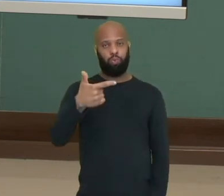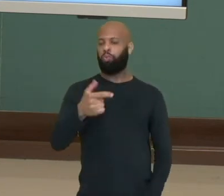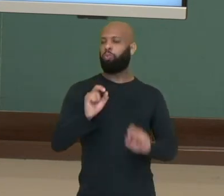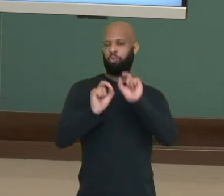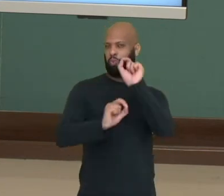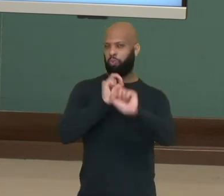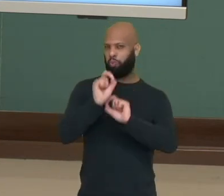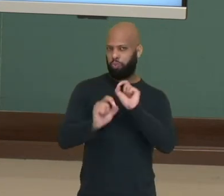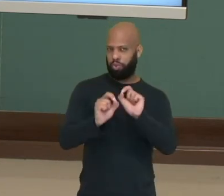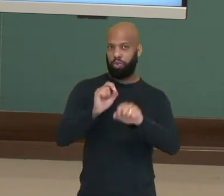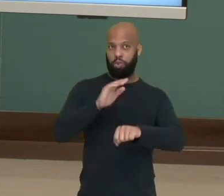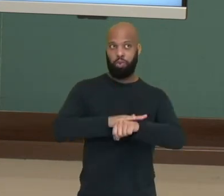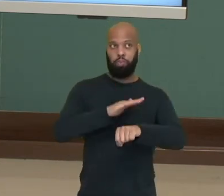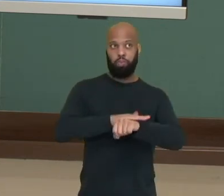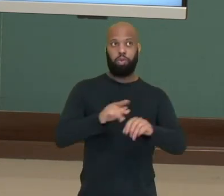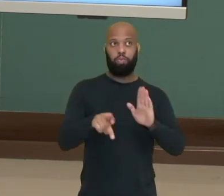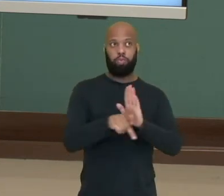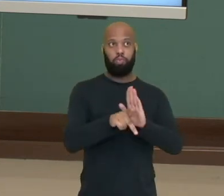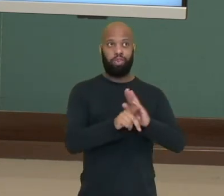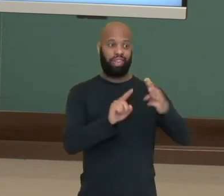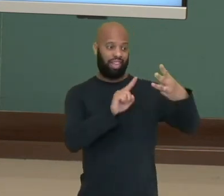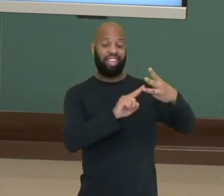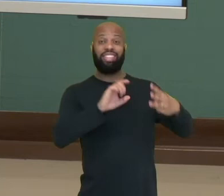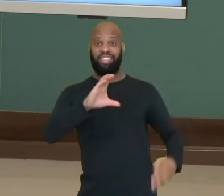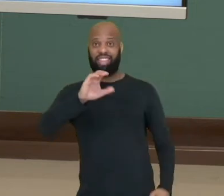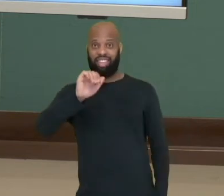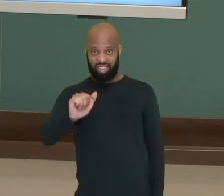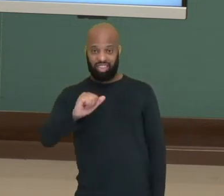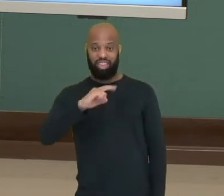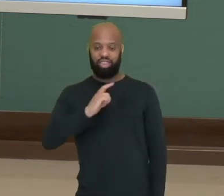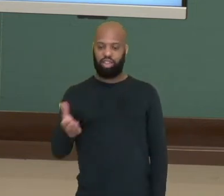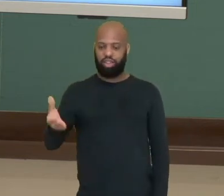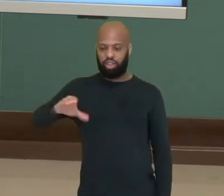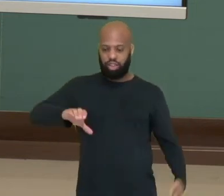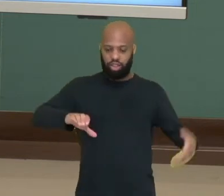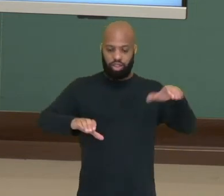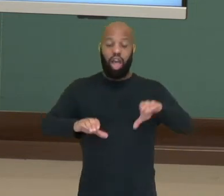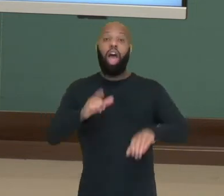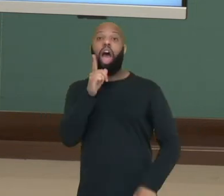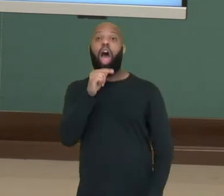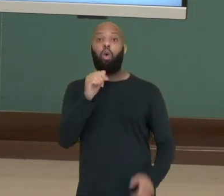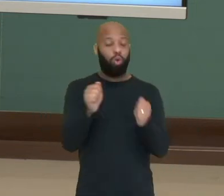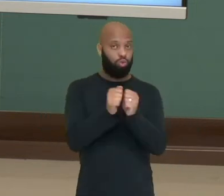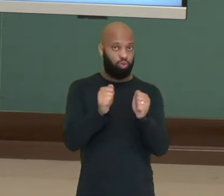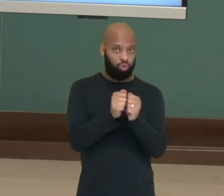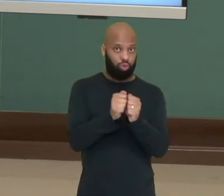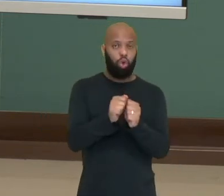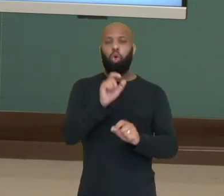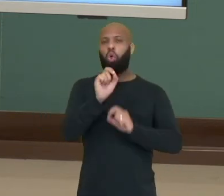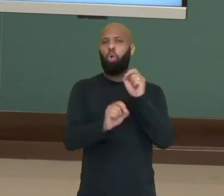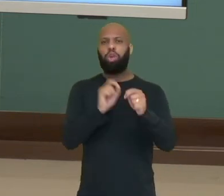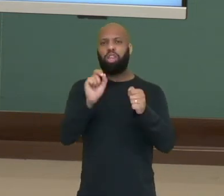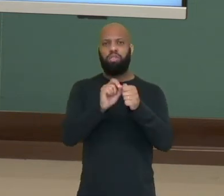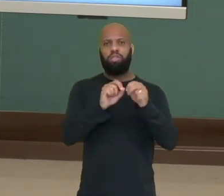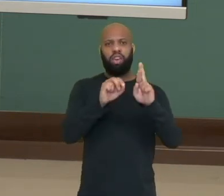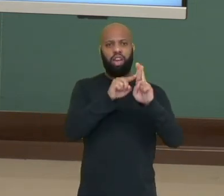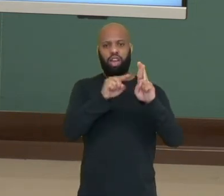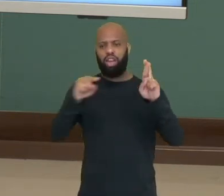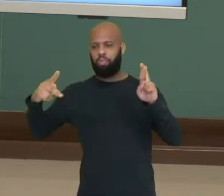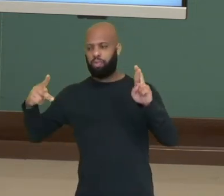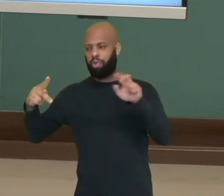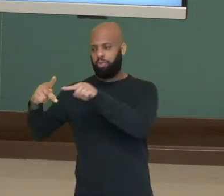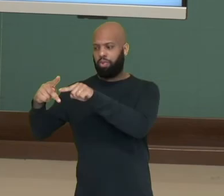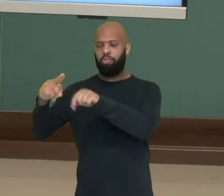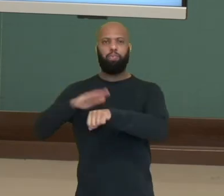seguinte: quando o superóxido de cálcio é colocado em um mesmo recipiente que a água, quais os compostos são formados? Agora é